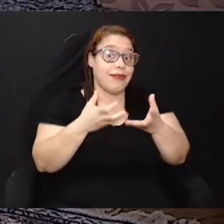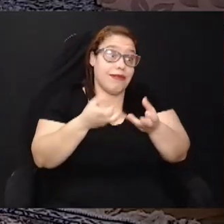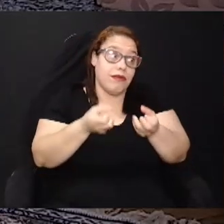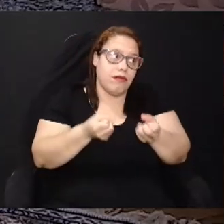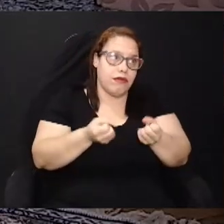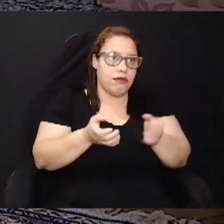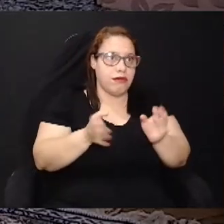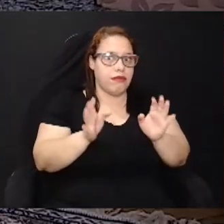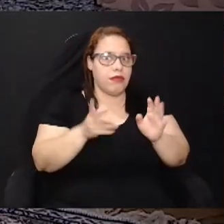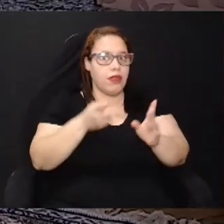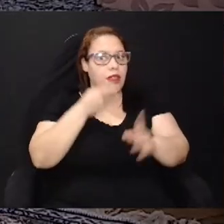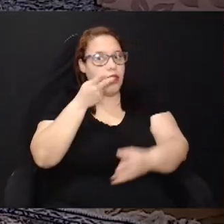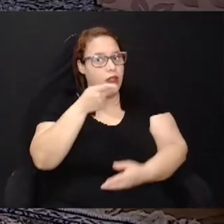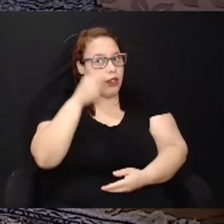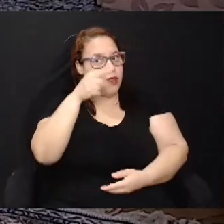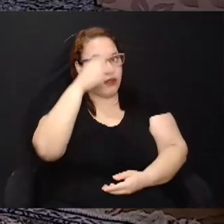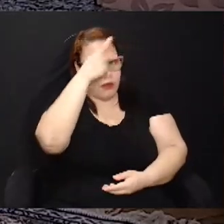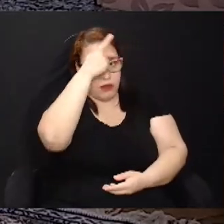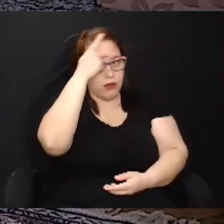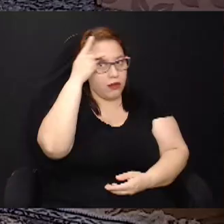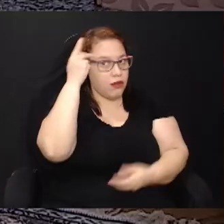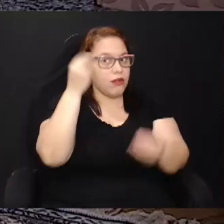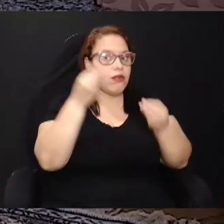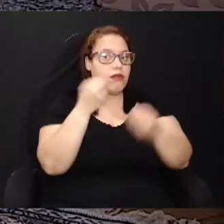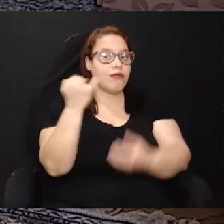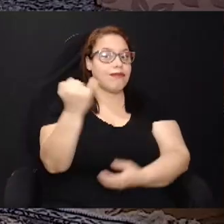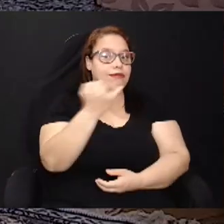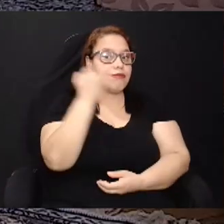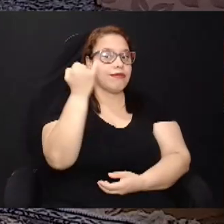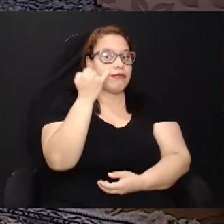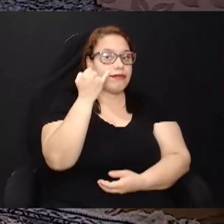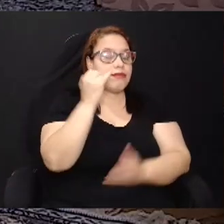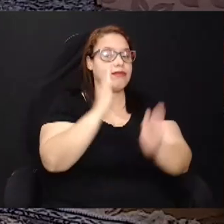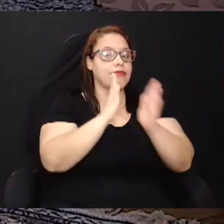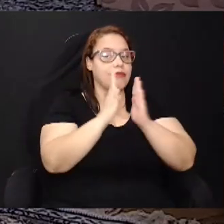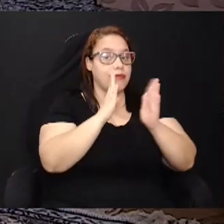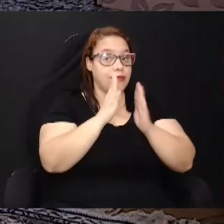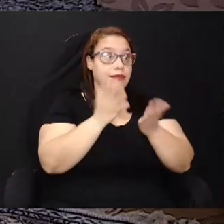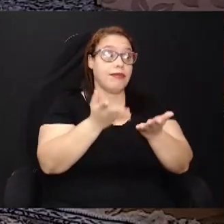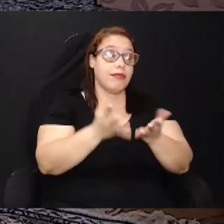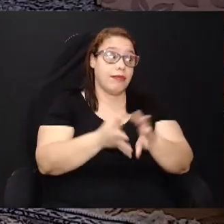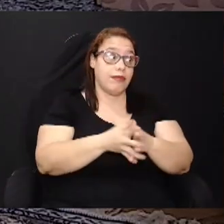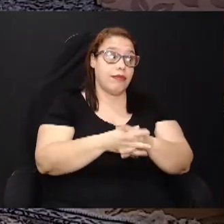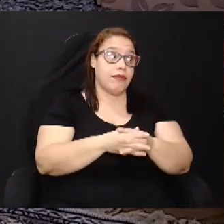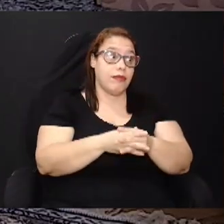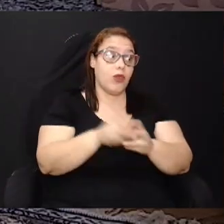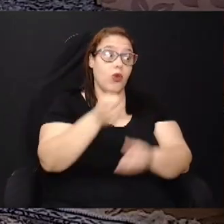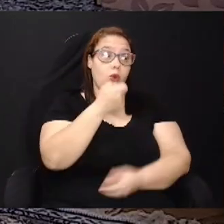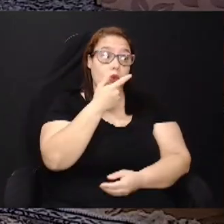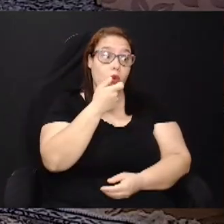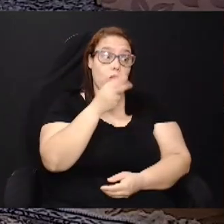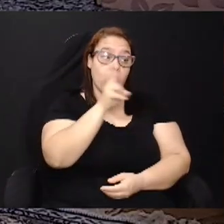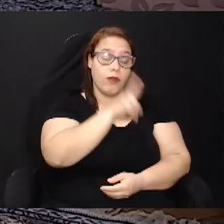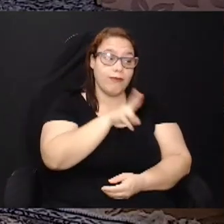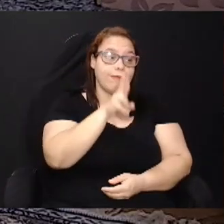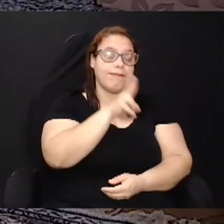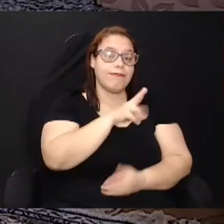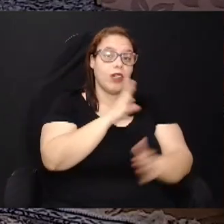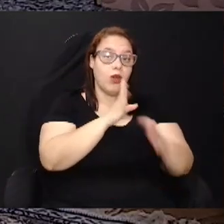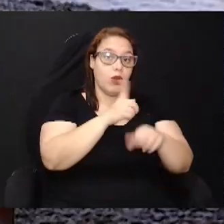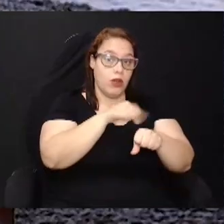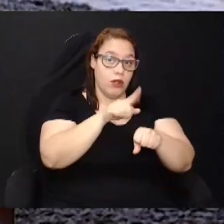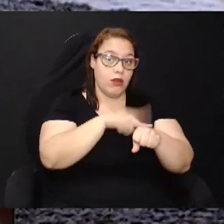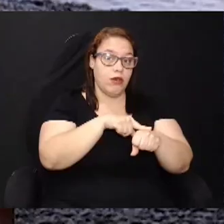para a pessoa como importante seria para aquela fase dela o uso daquele medicamento por um determinado tempo, né? Alguma coisa do